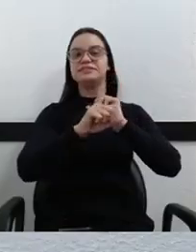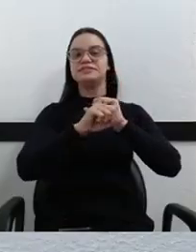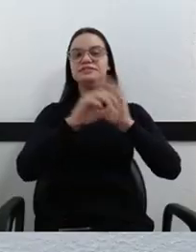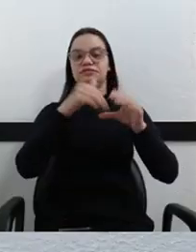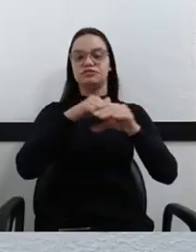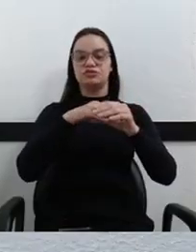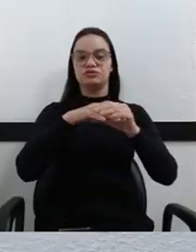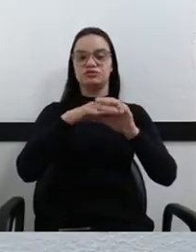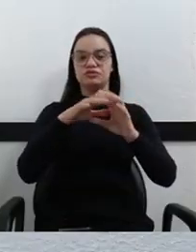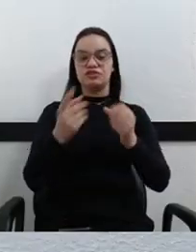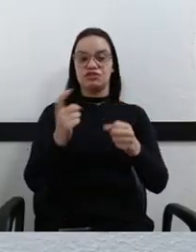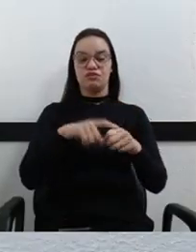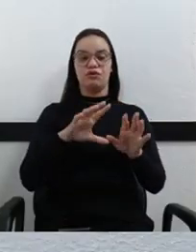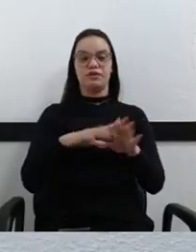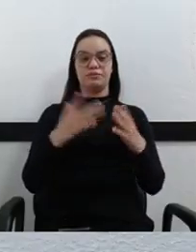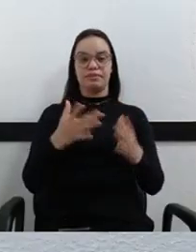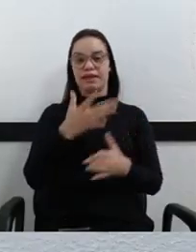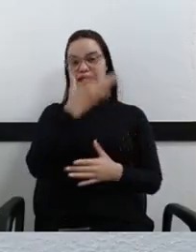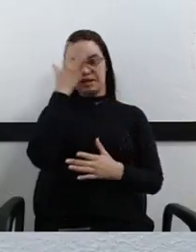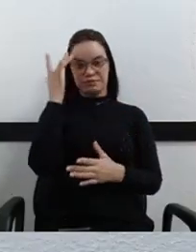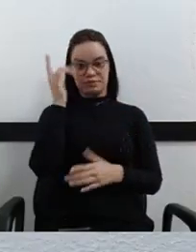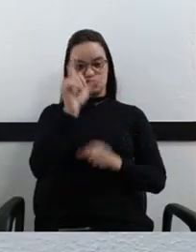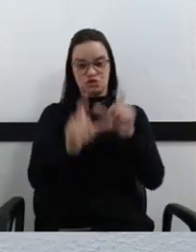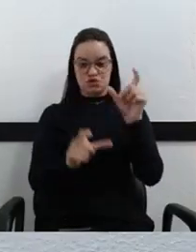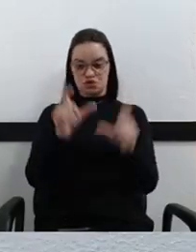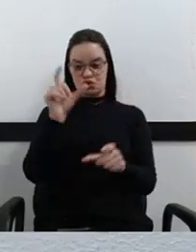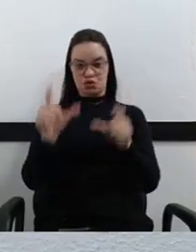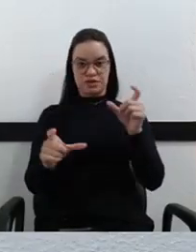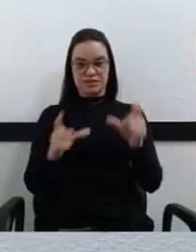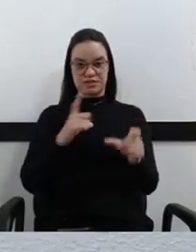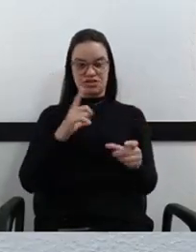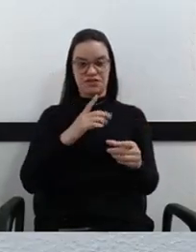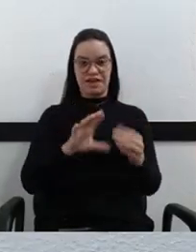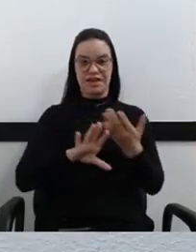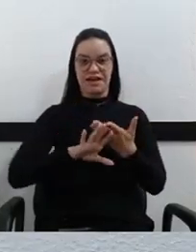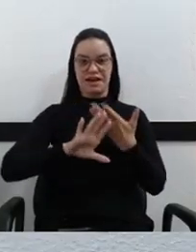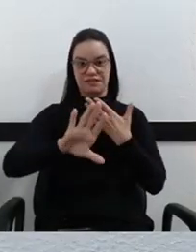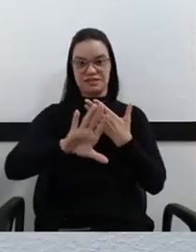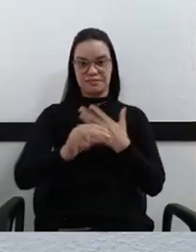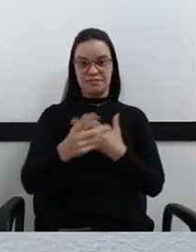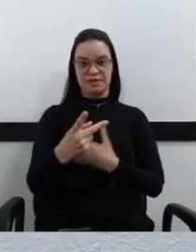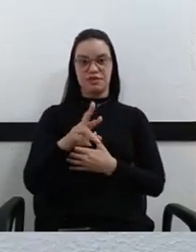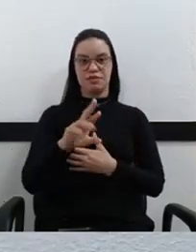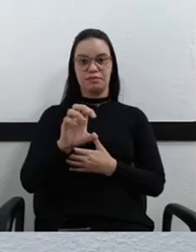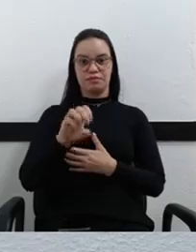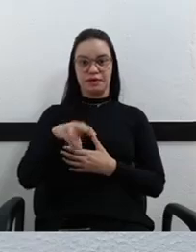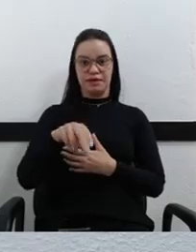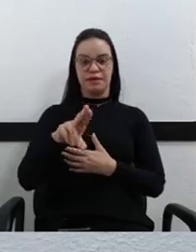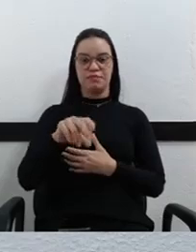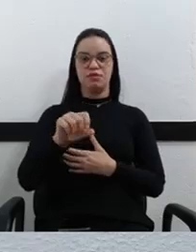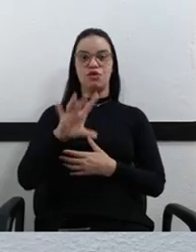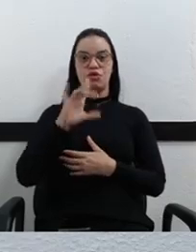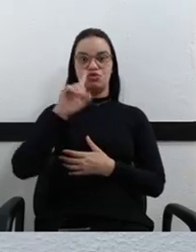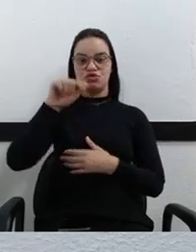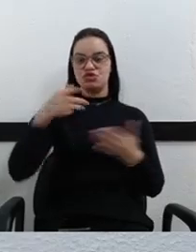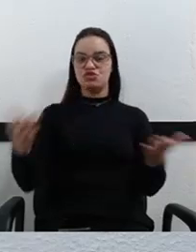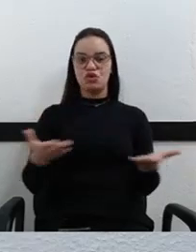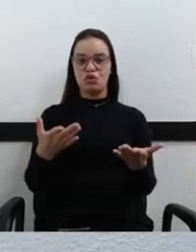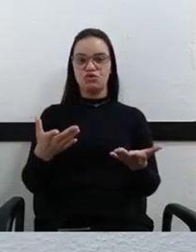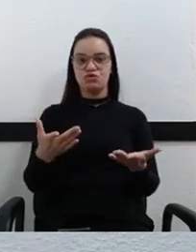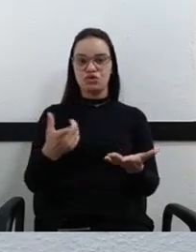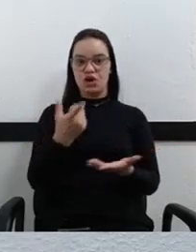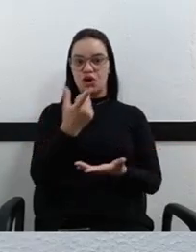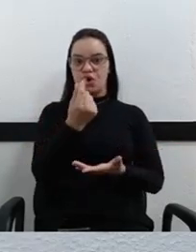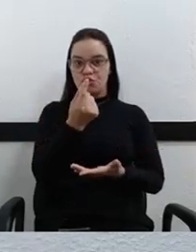repagamentos retroativos, as pessoas que tiverem licenças-prêmios indeferidas na data de hoje não poderão